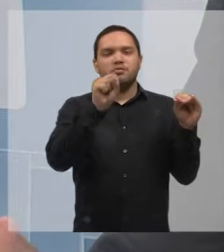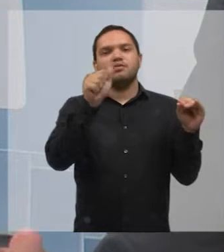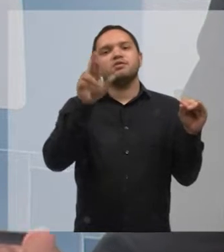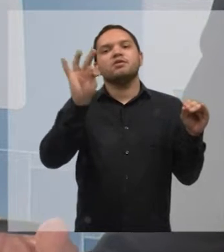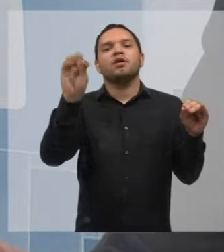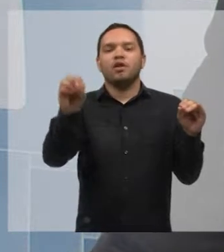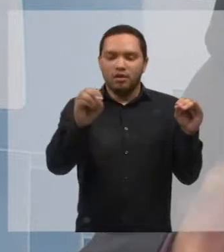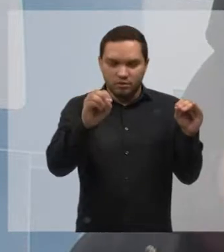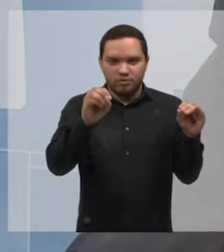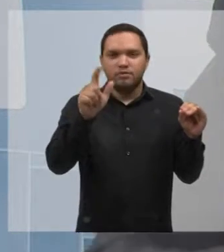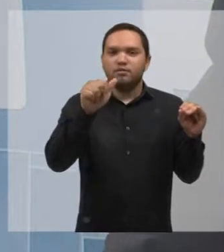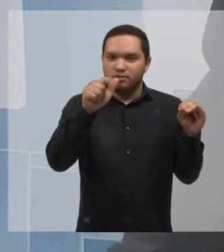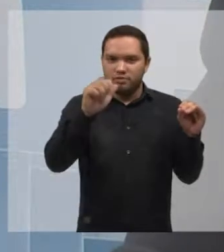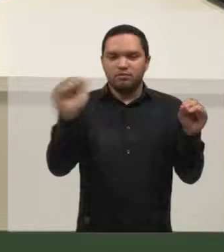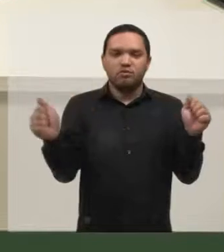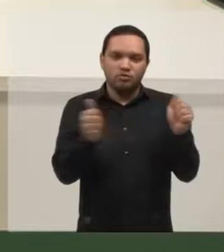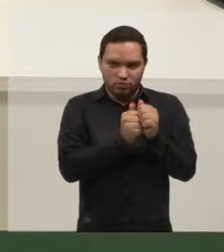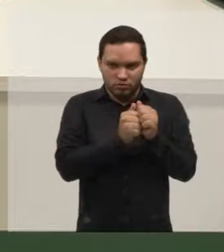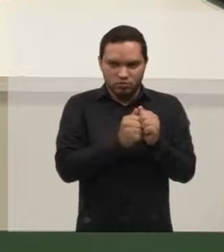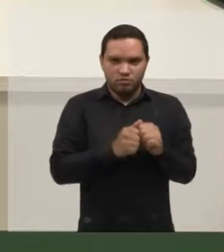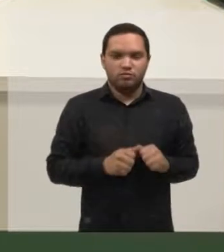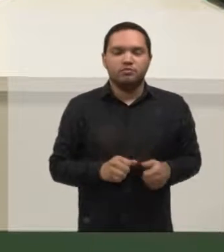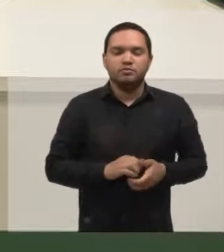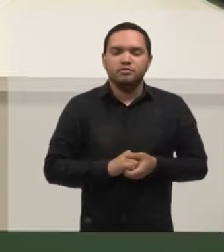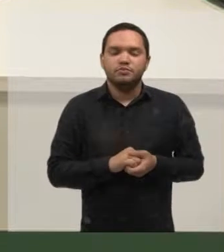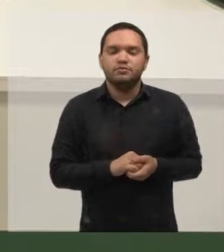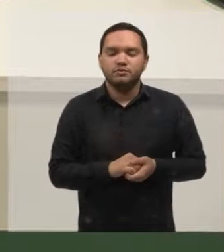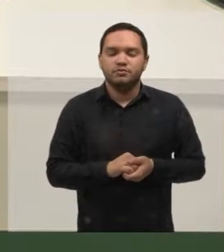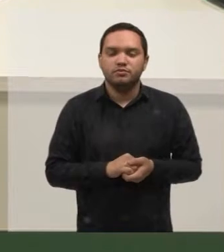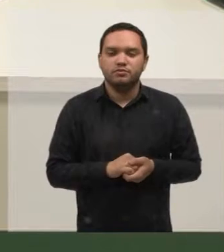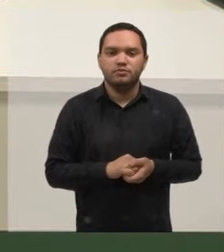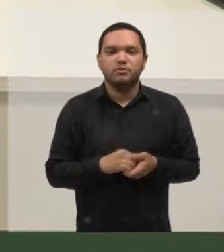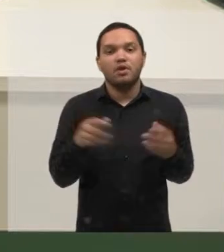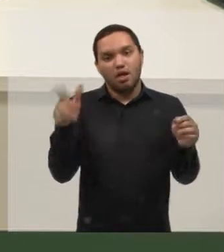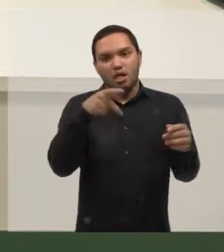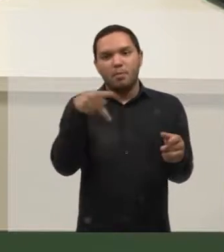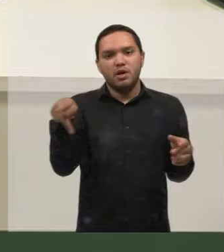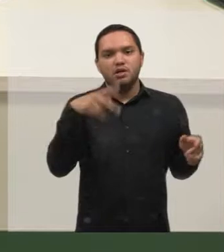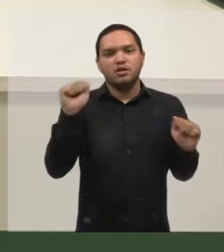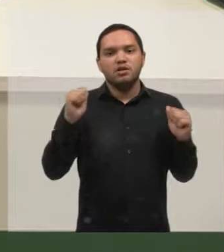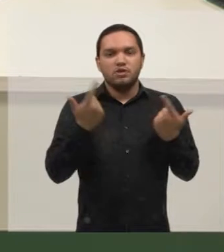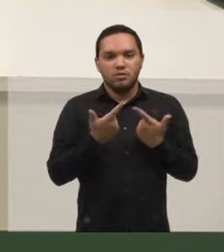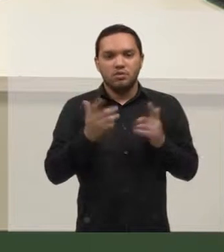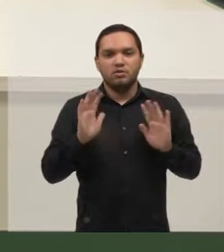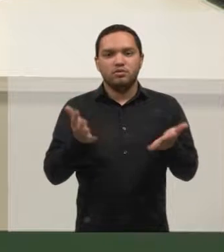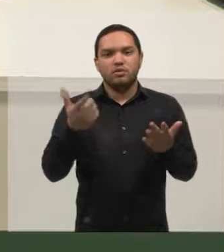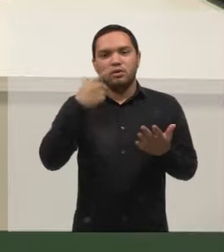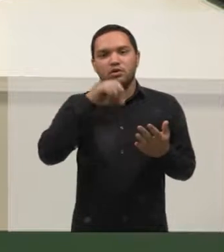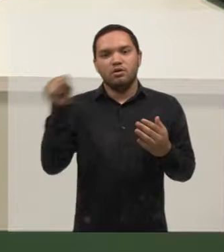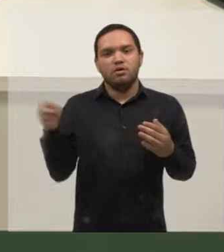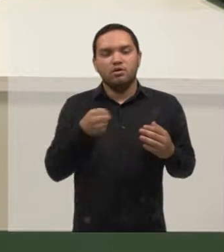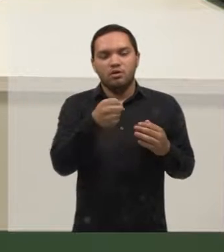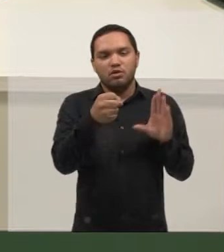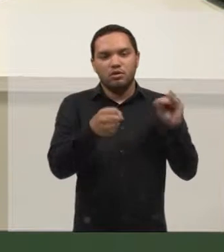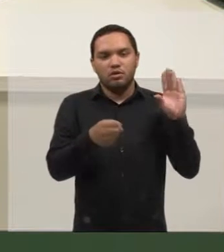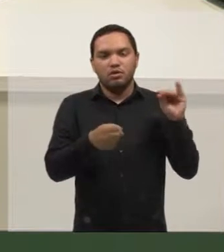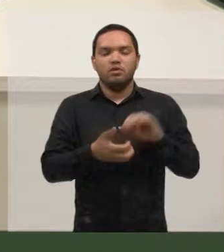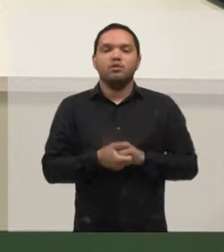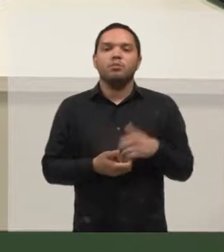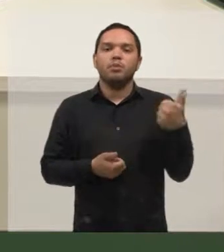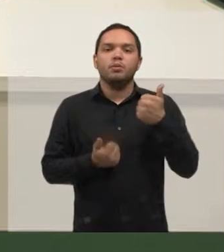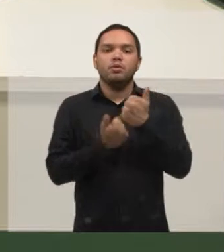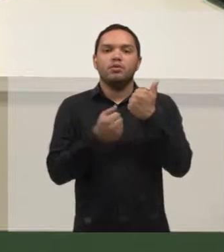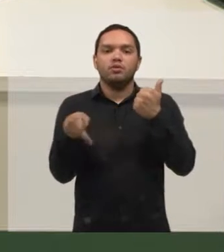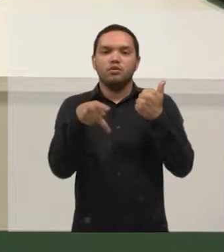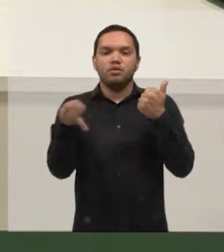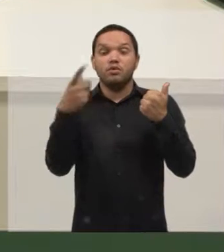na campanha presidencial, do lado era sempre José Sarto, né? Então, ele é o presidente da Assembleia indicação de Ciro Ferreira Gomes. O primeiro